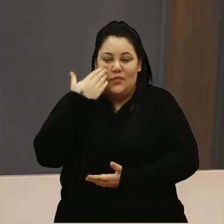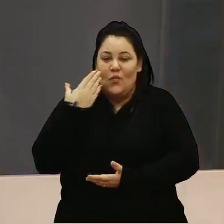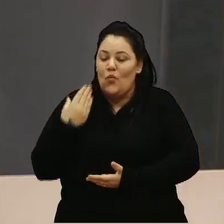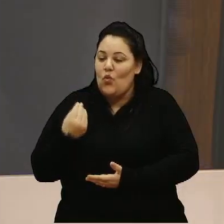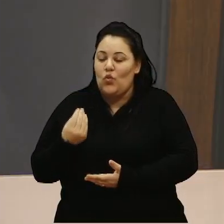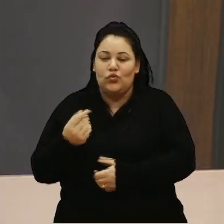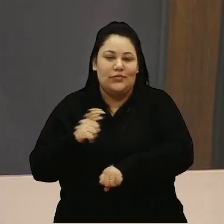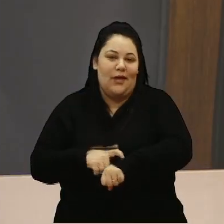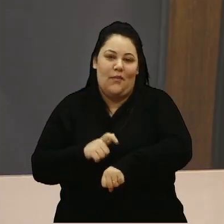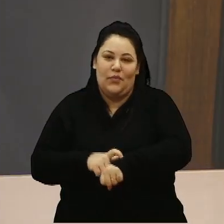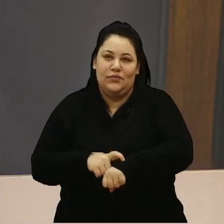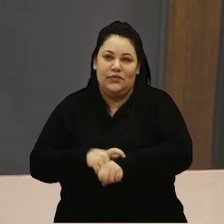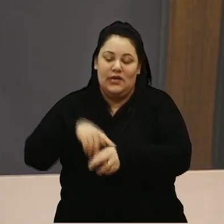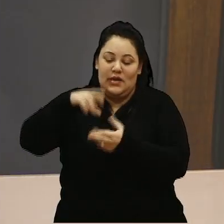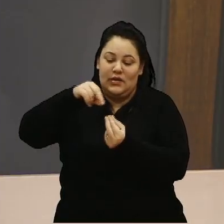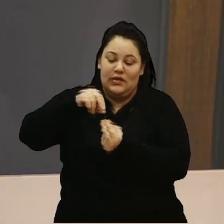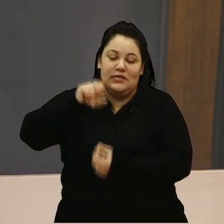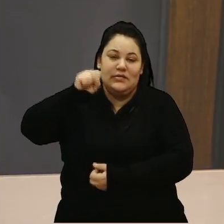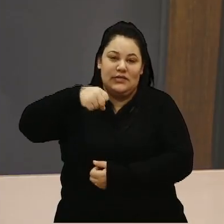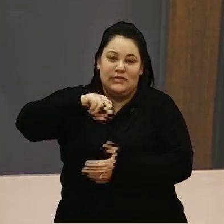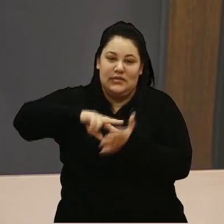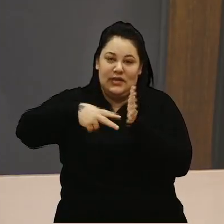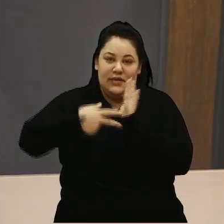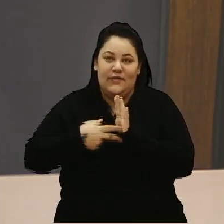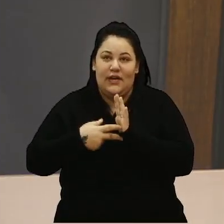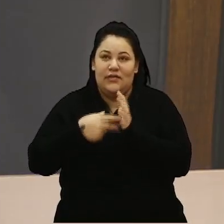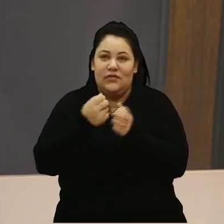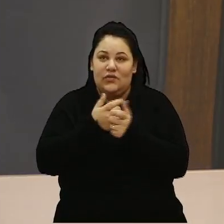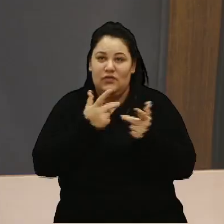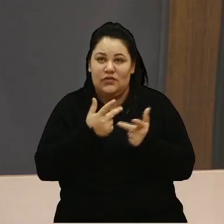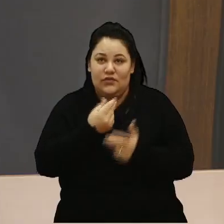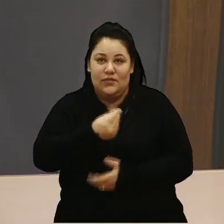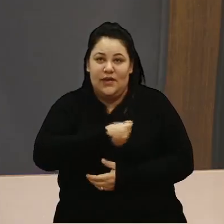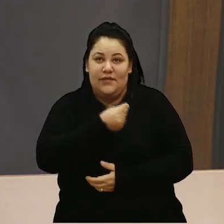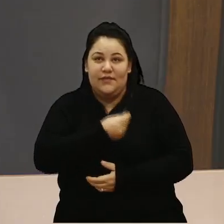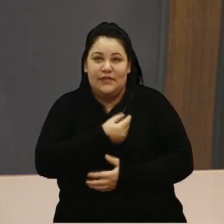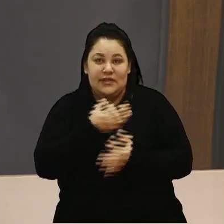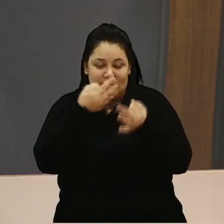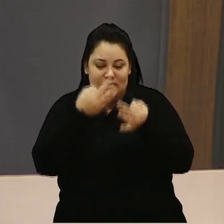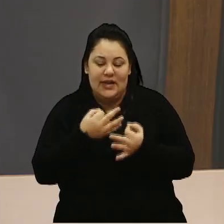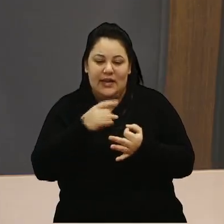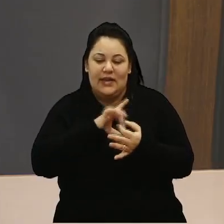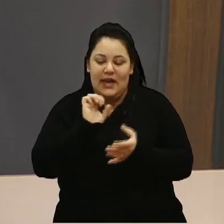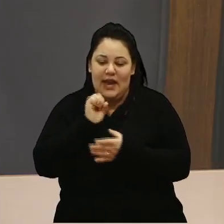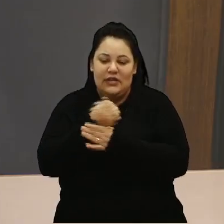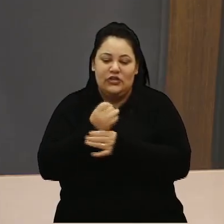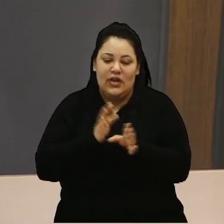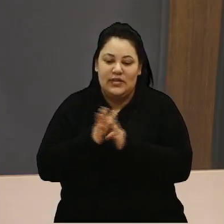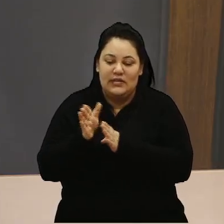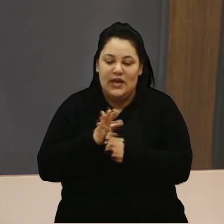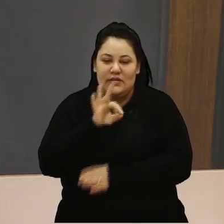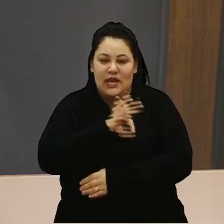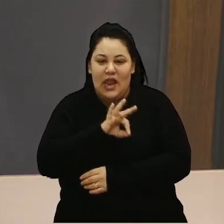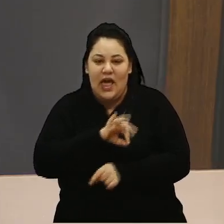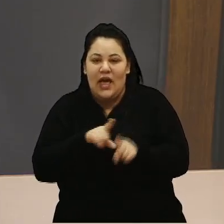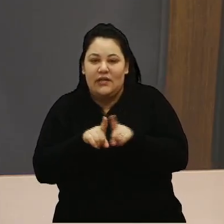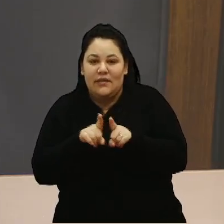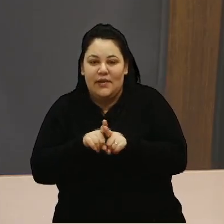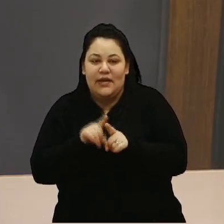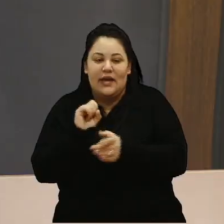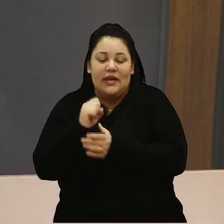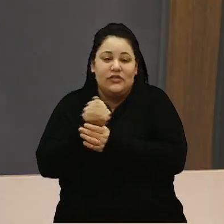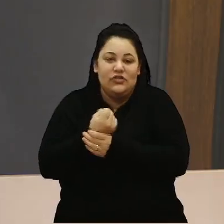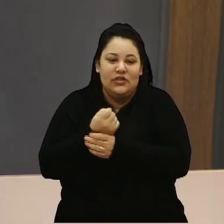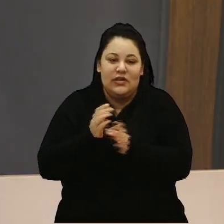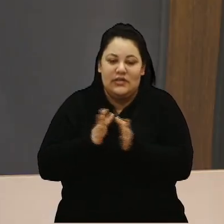as reciclagens eram, sim, sinônimo de ter uma vida digna, com garantia de acesso ao salário, com garantia de